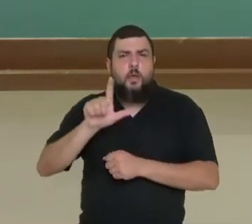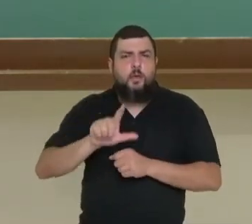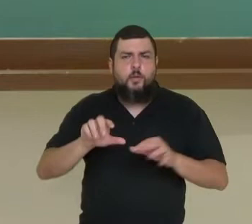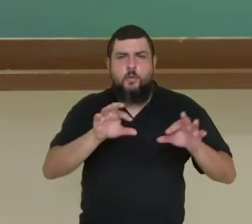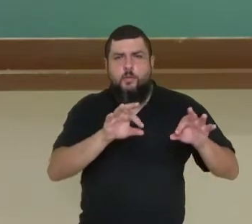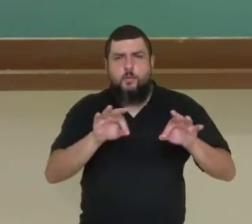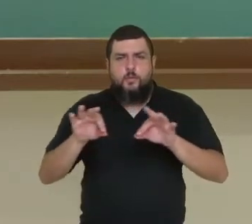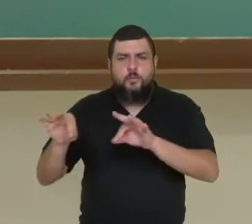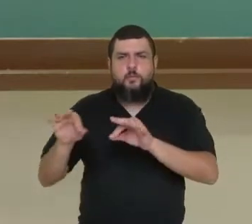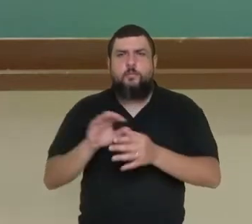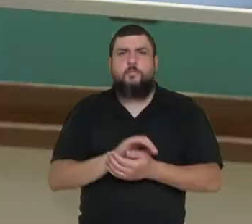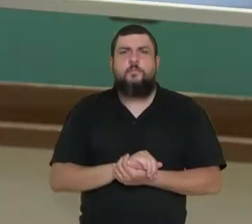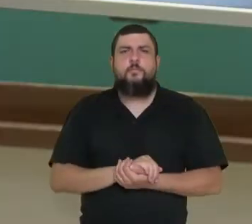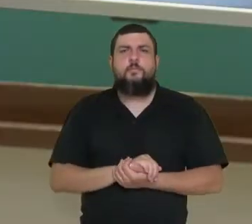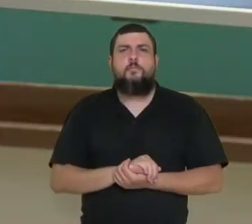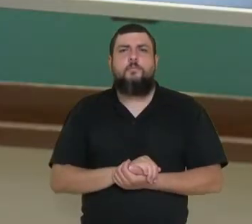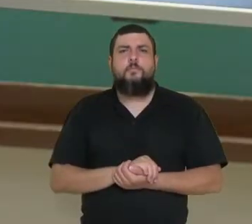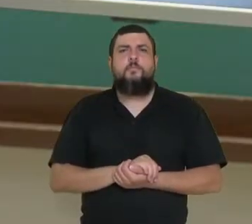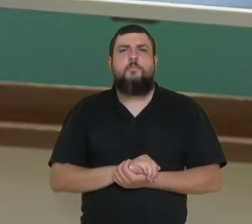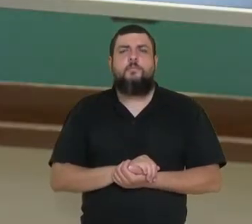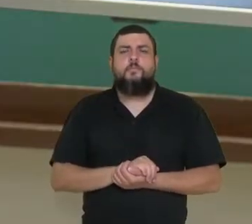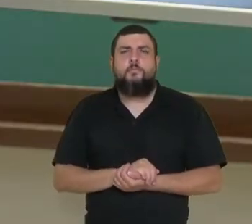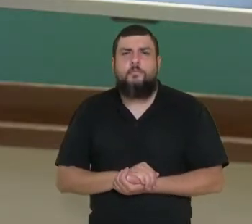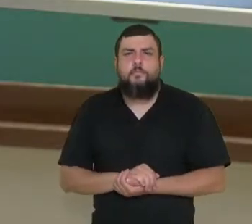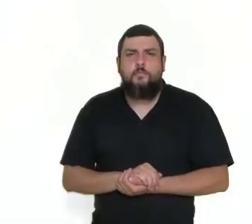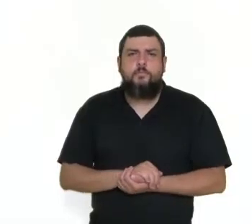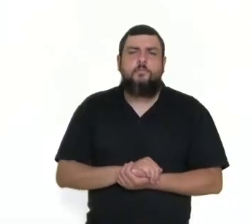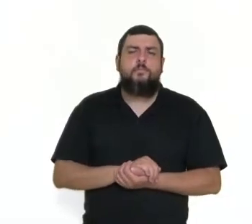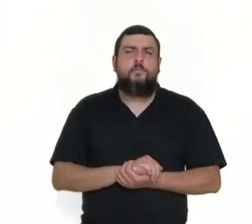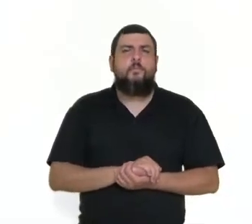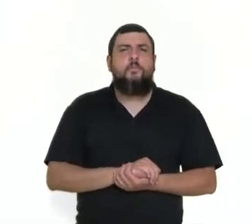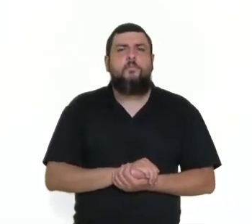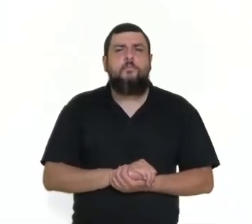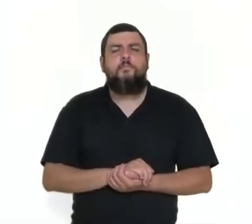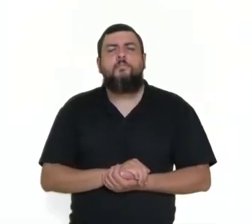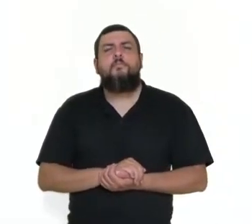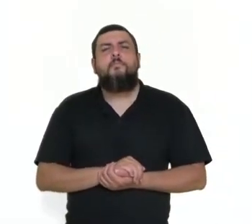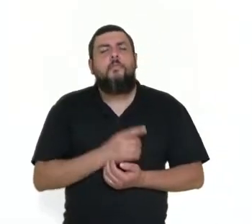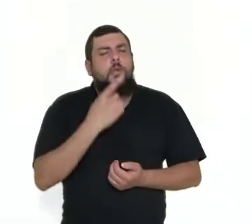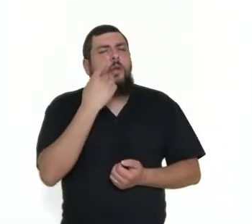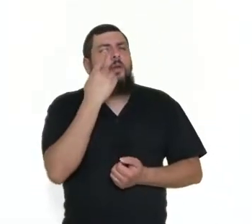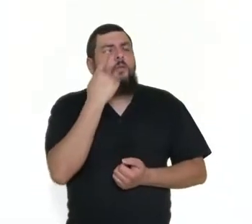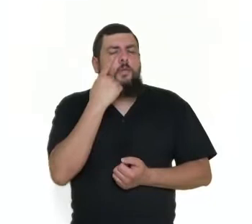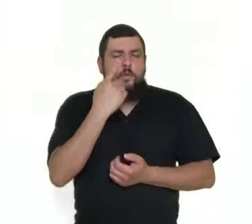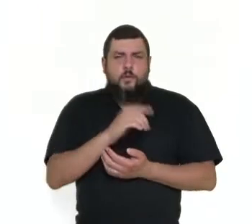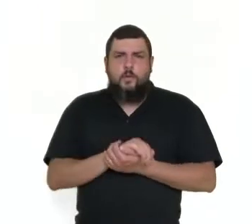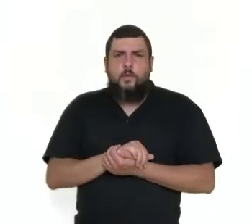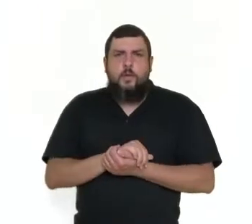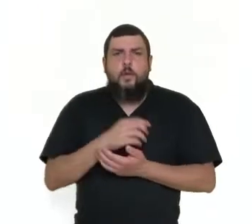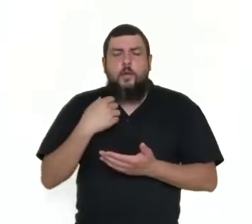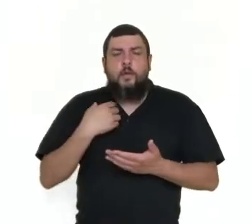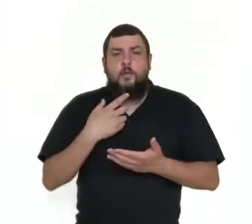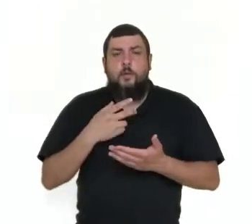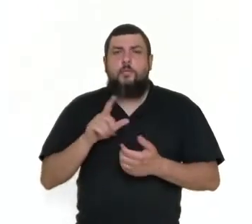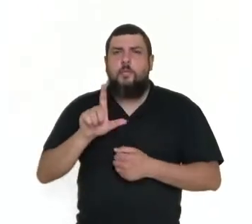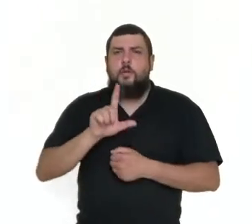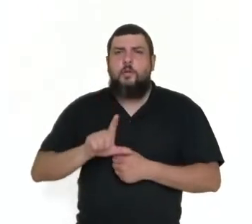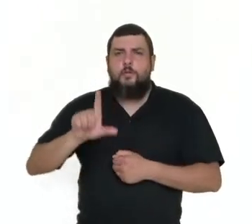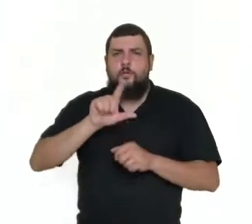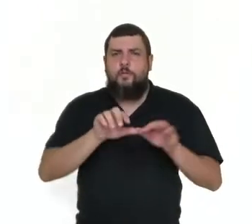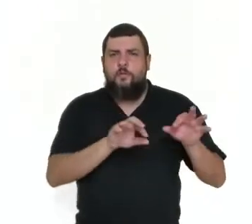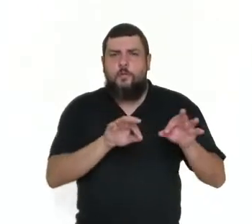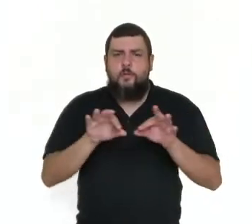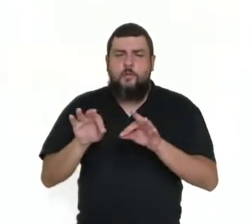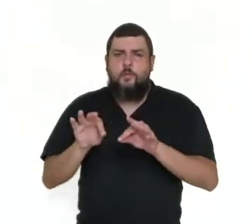aula, certo? Então, continuando. Vejam, nós trouxemos aqui a leitura de uma literatura de cordel